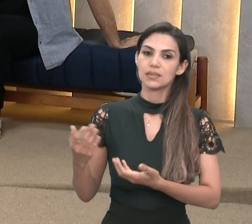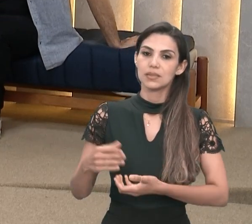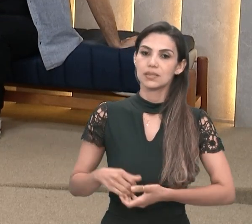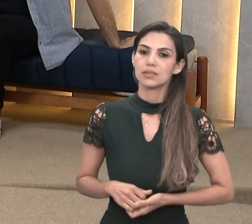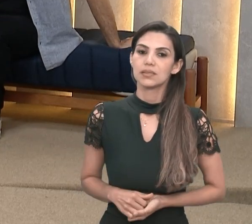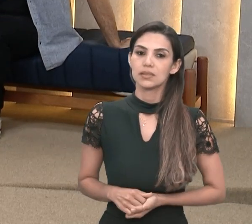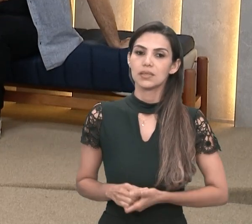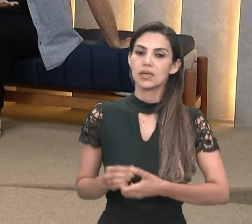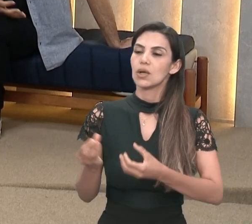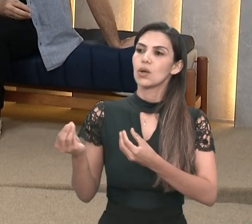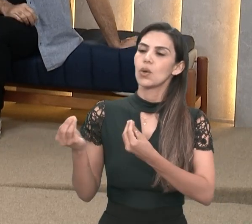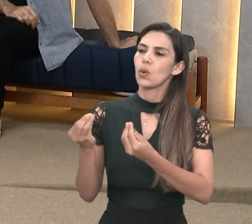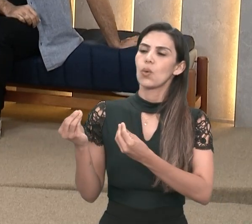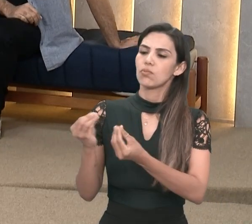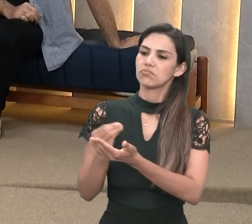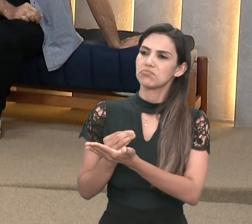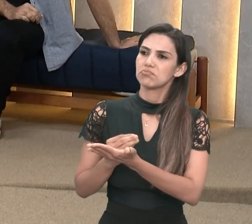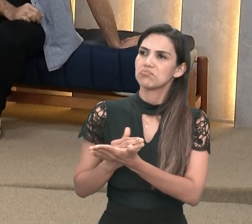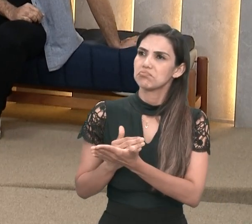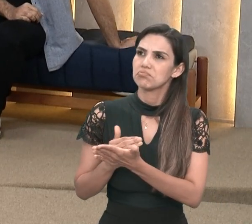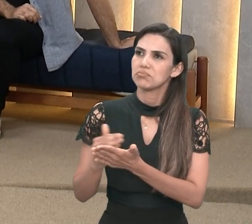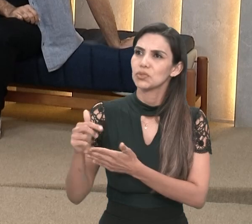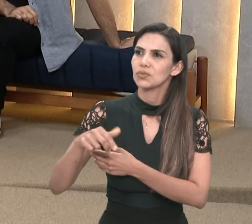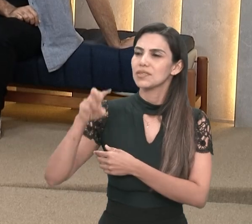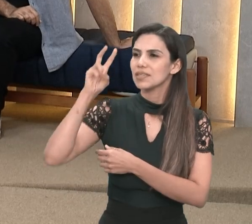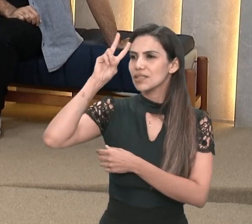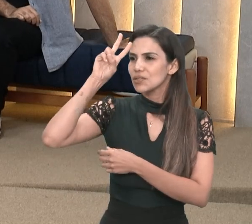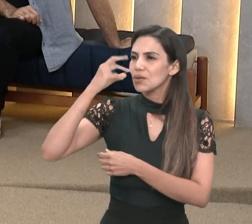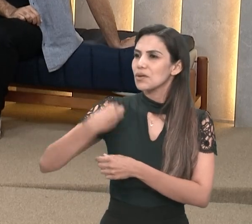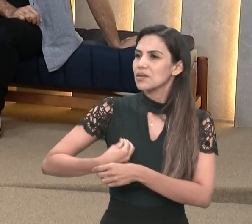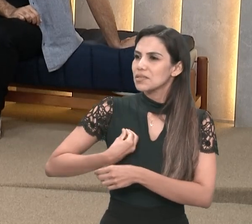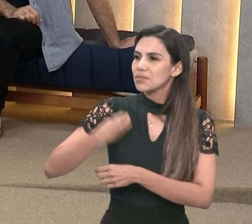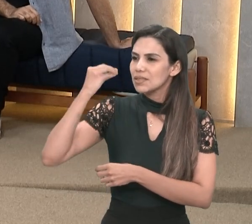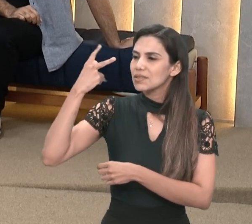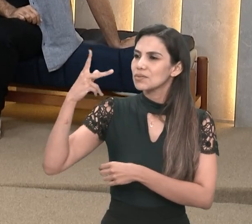quando foi que começou essa história aqui na universidade?